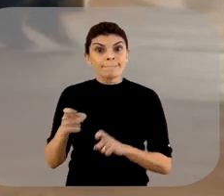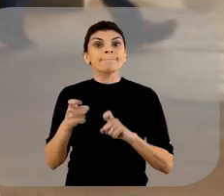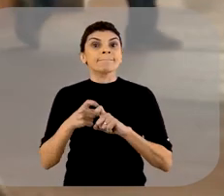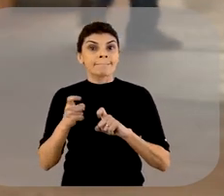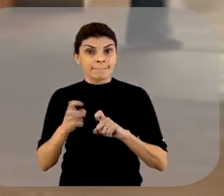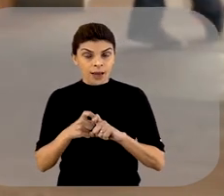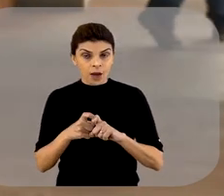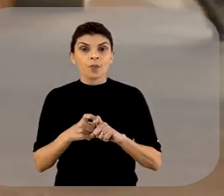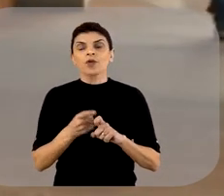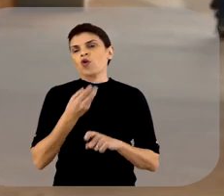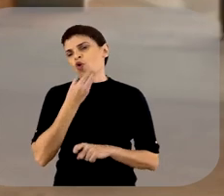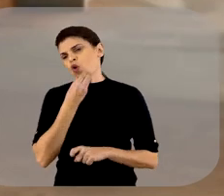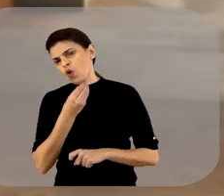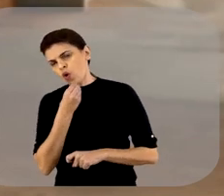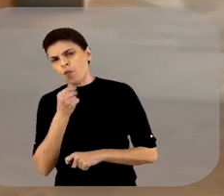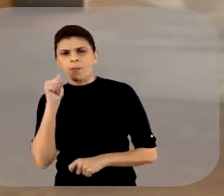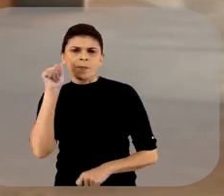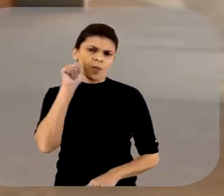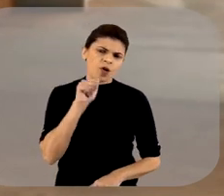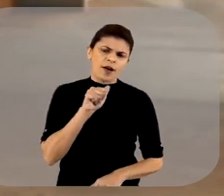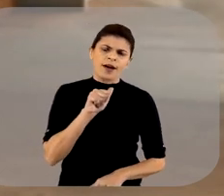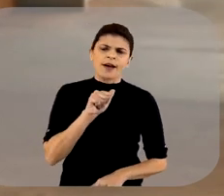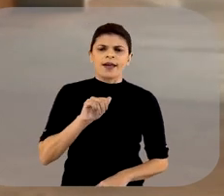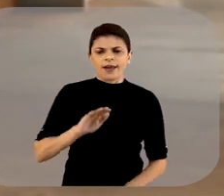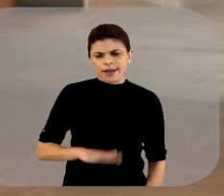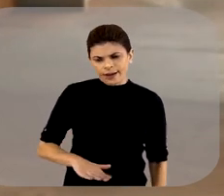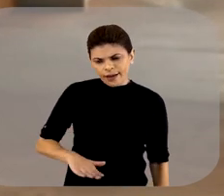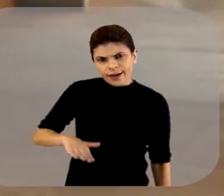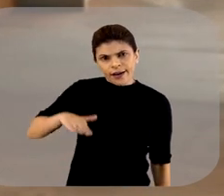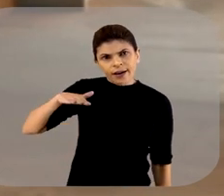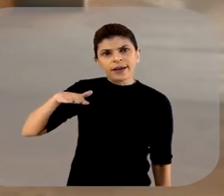mulher, homem, criança,